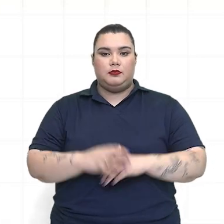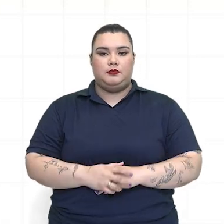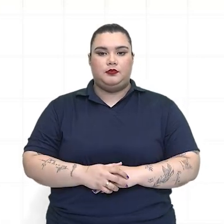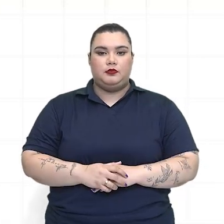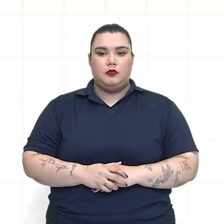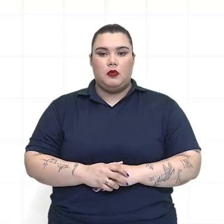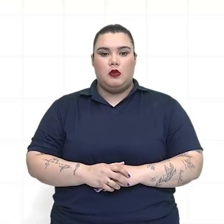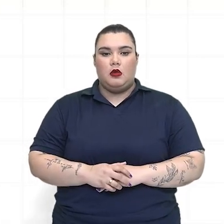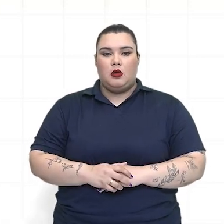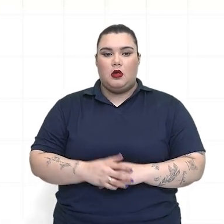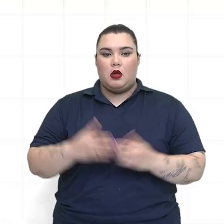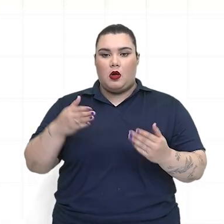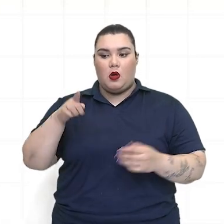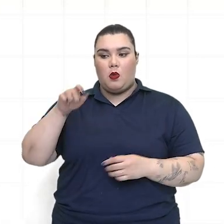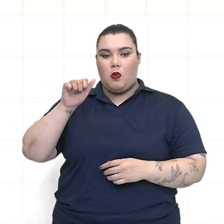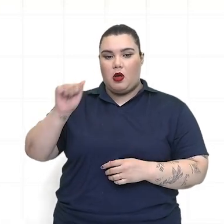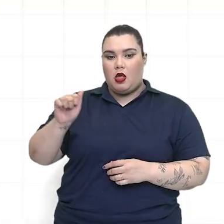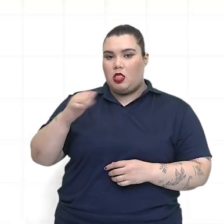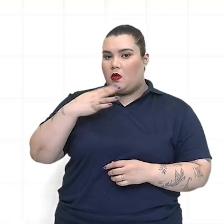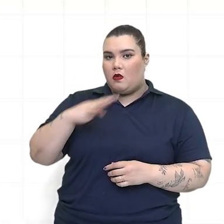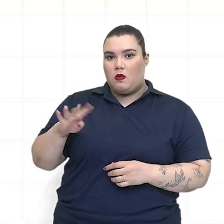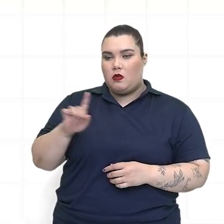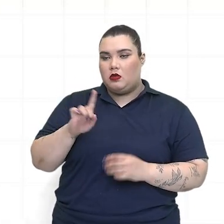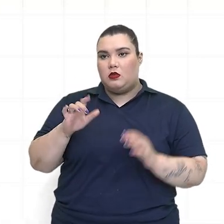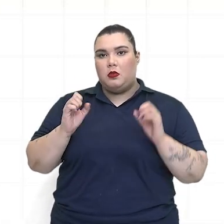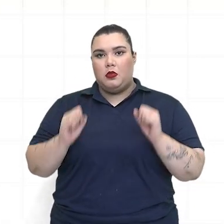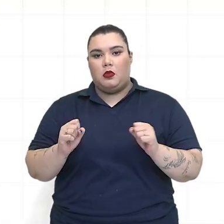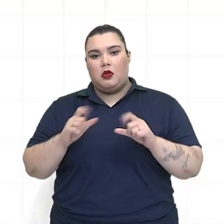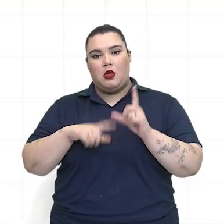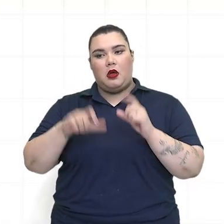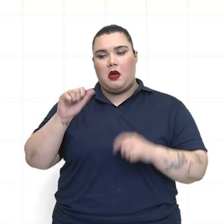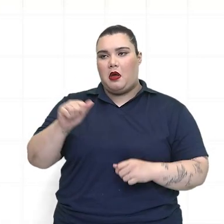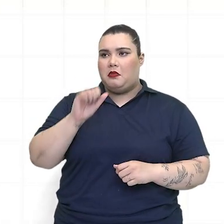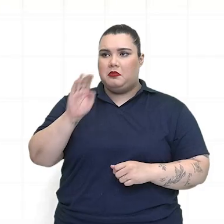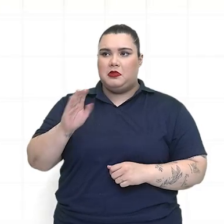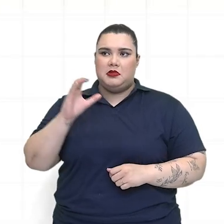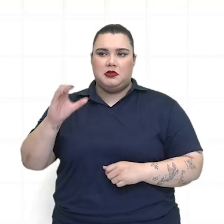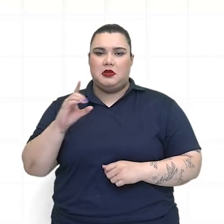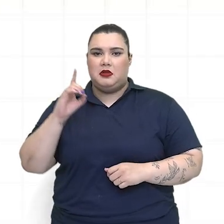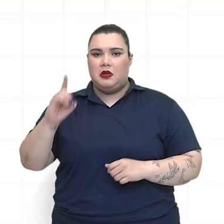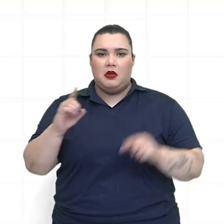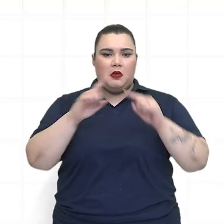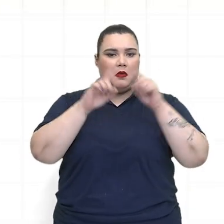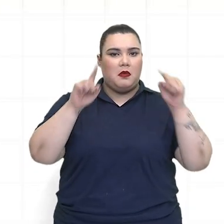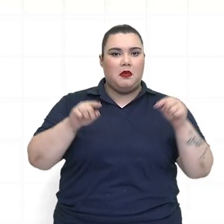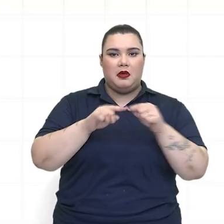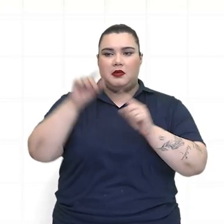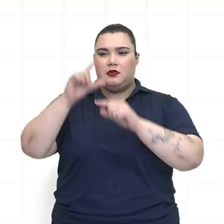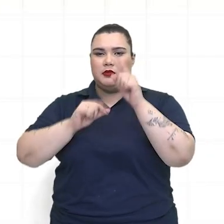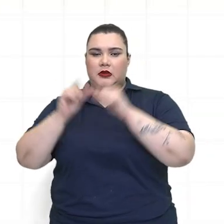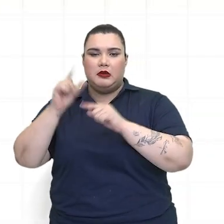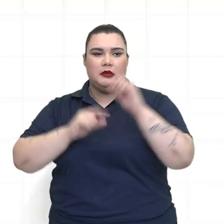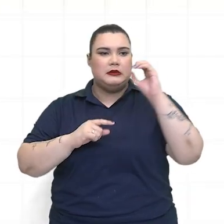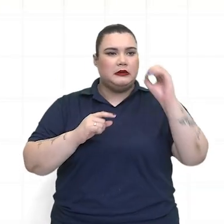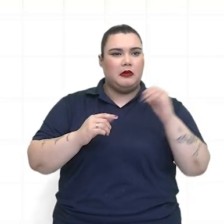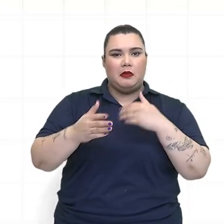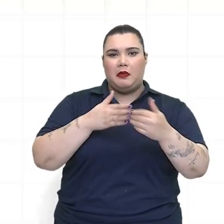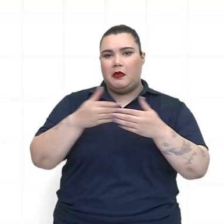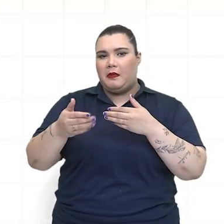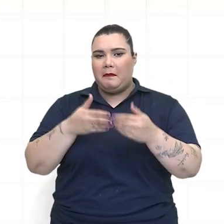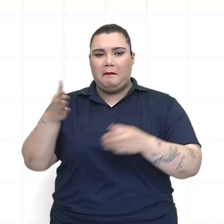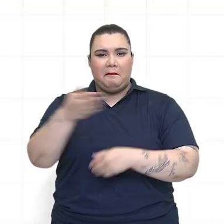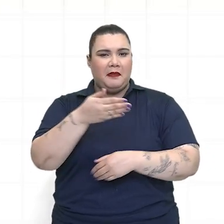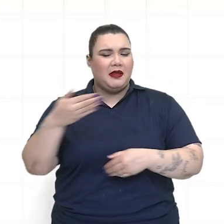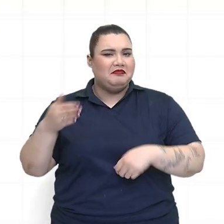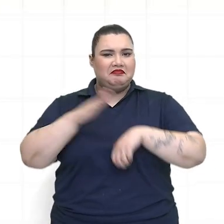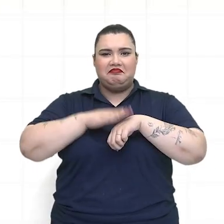deixar esse valor desconhecido aqui, que é o A, que poderia ser o A, B, C, D, quadradinho, estrelinha, bolinha, né,